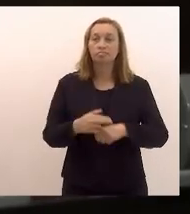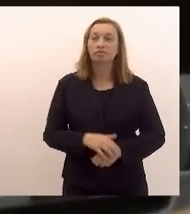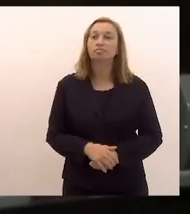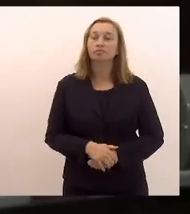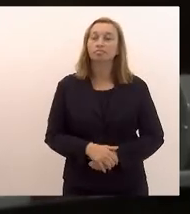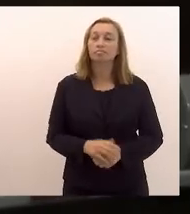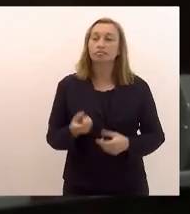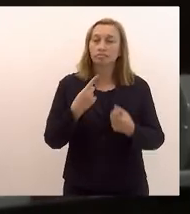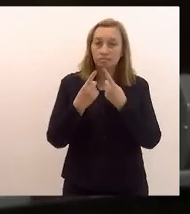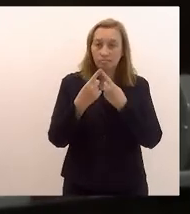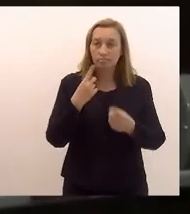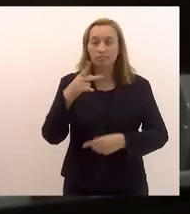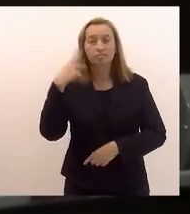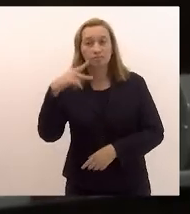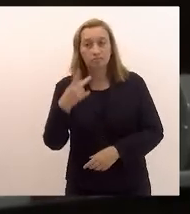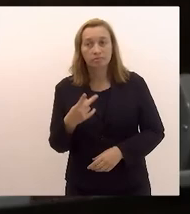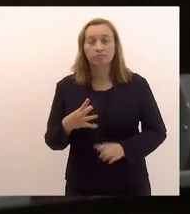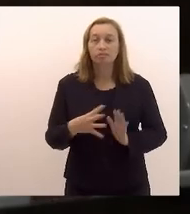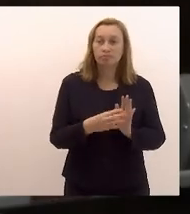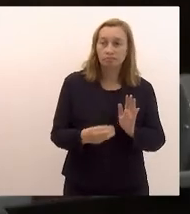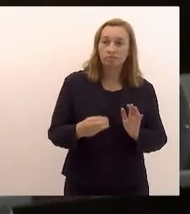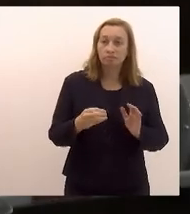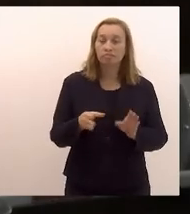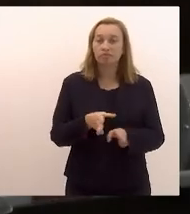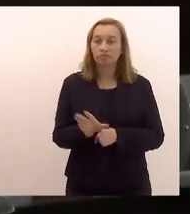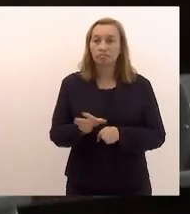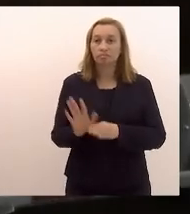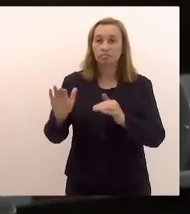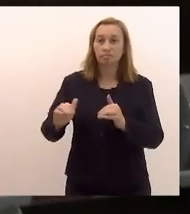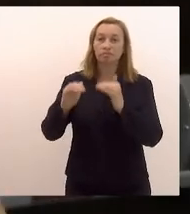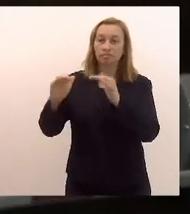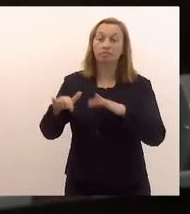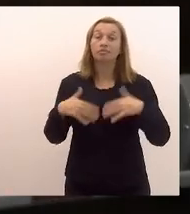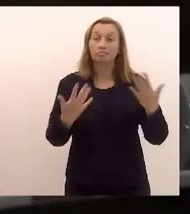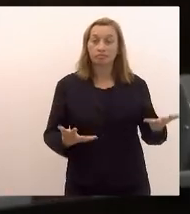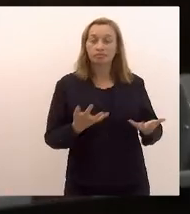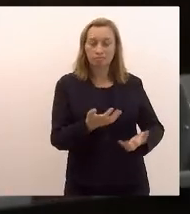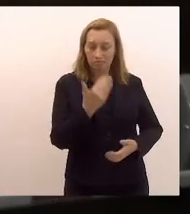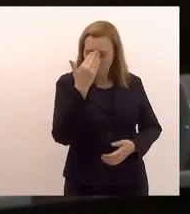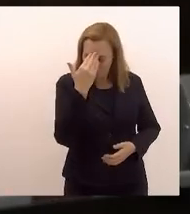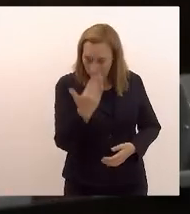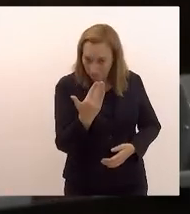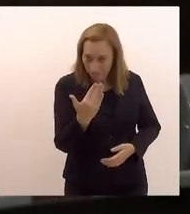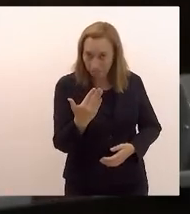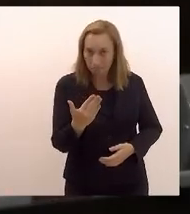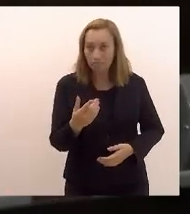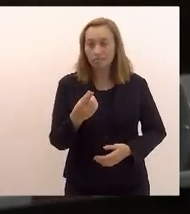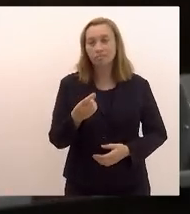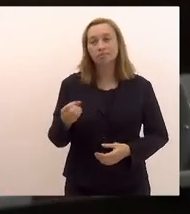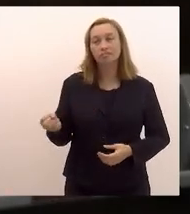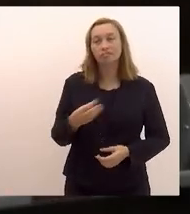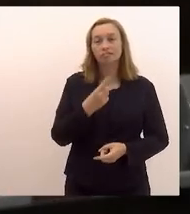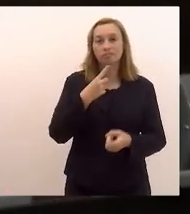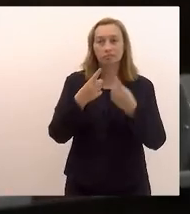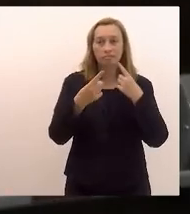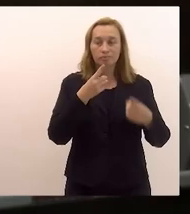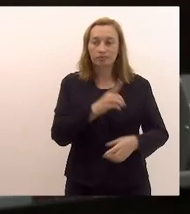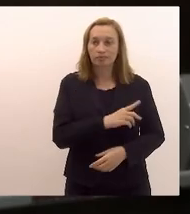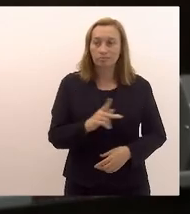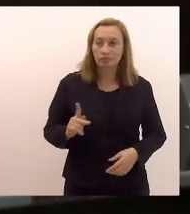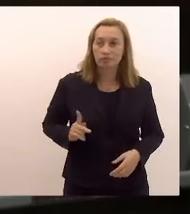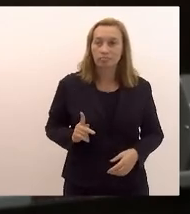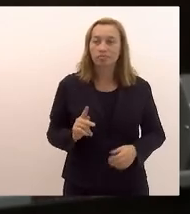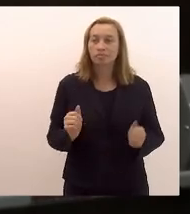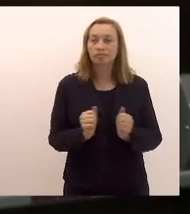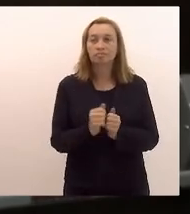o Parlamento modernização do Conselho superior Então eu queria agradecer começa um novo debate a questão da Defensoria Pública